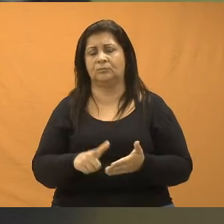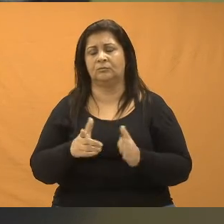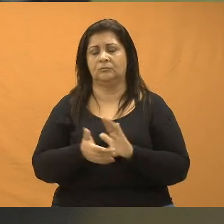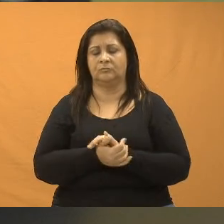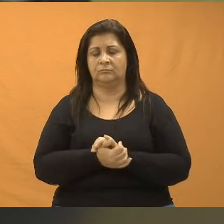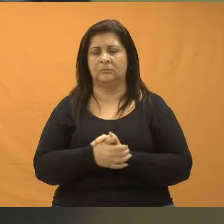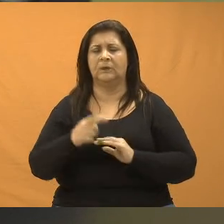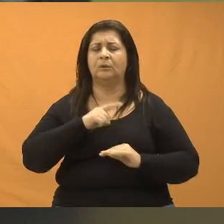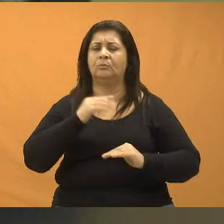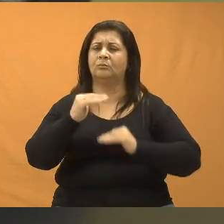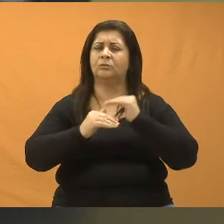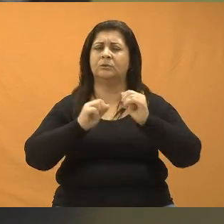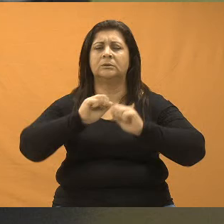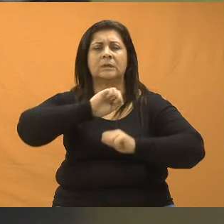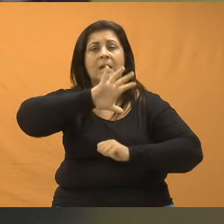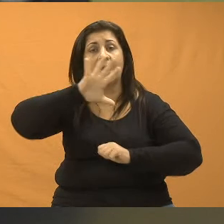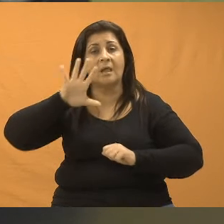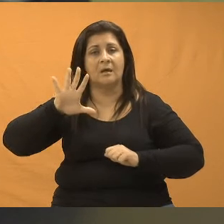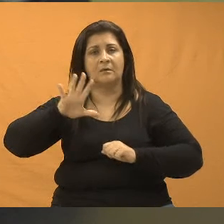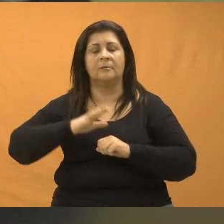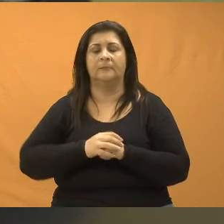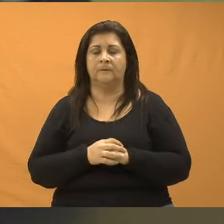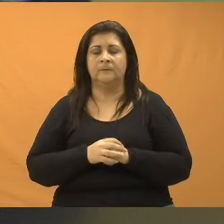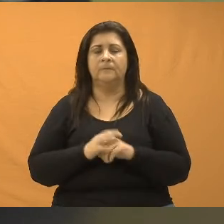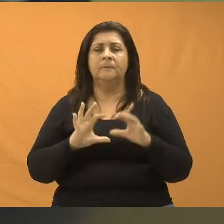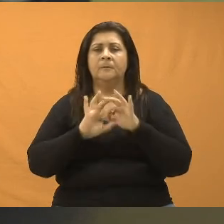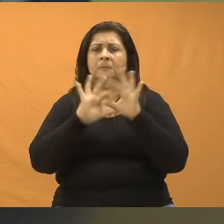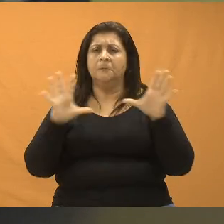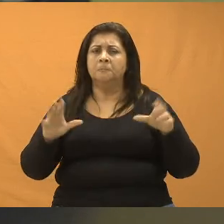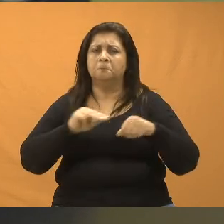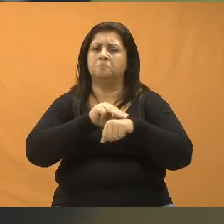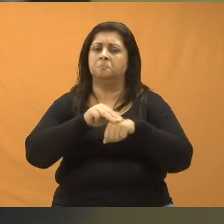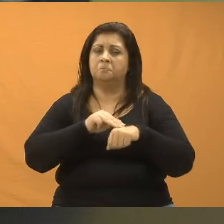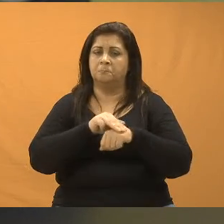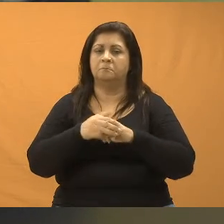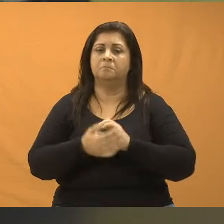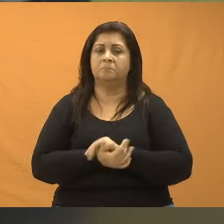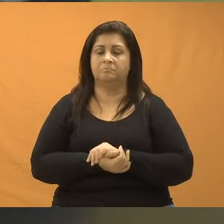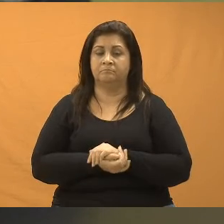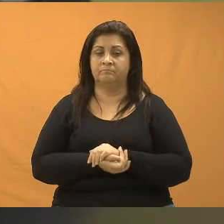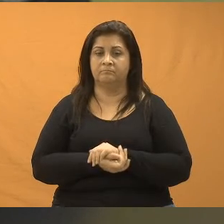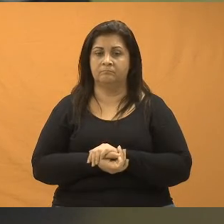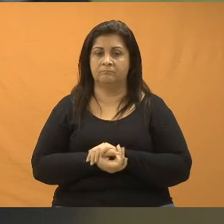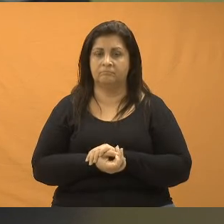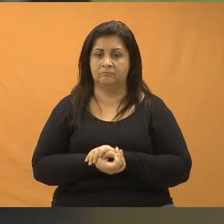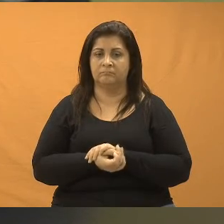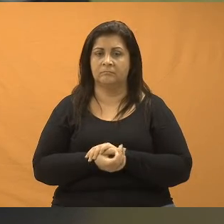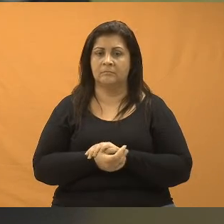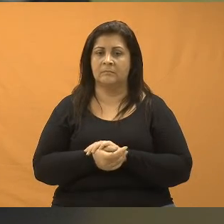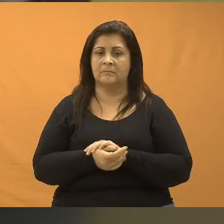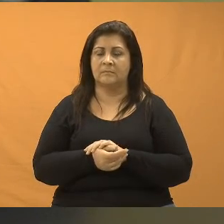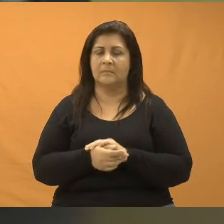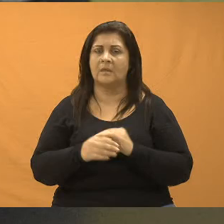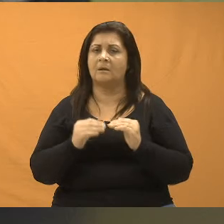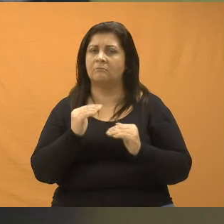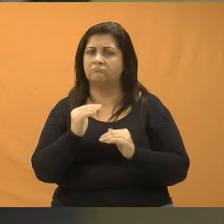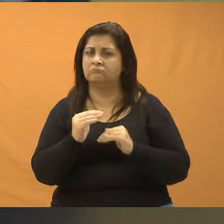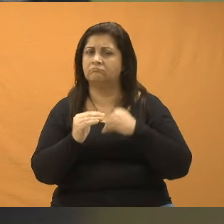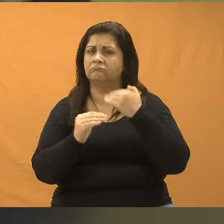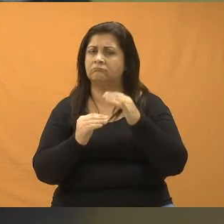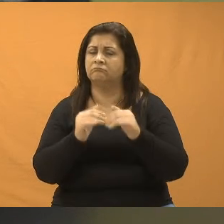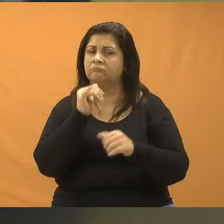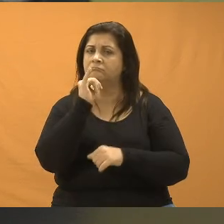processo transparente, né, aberto, discutido, né, Cada passo a gente vai informando para não